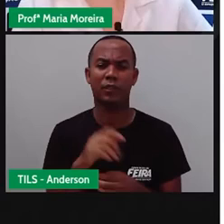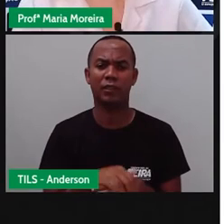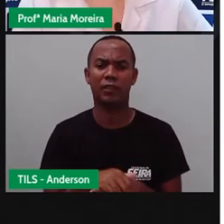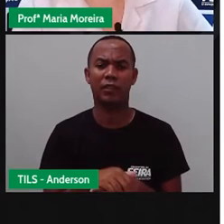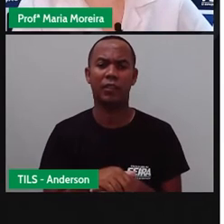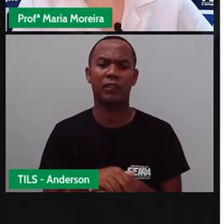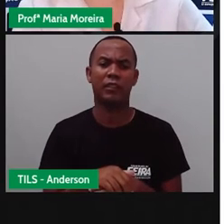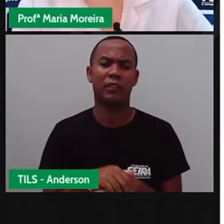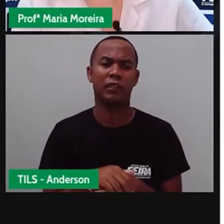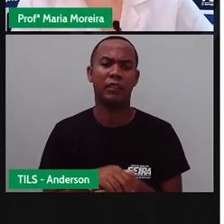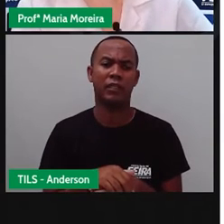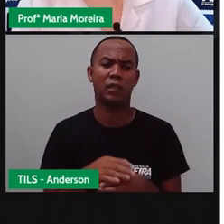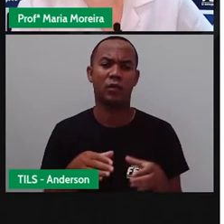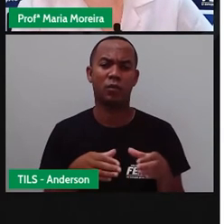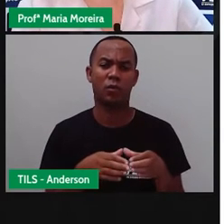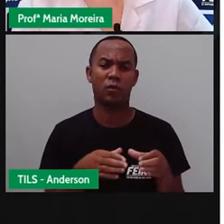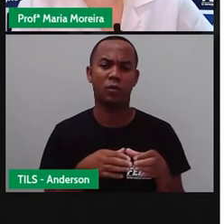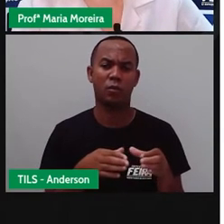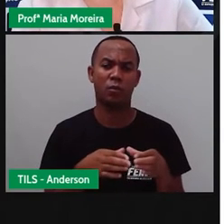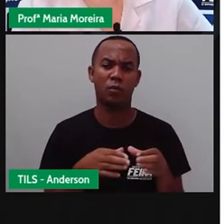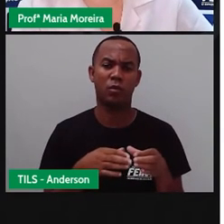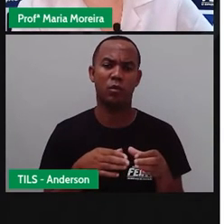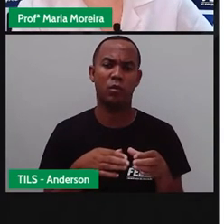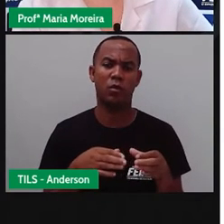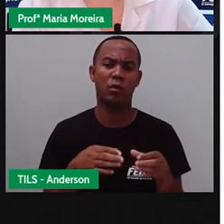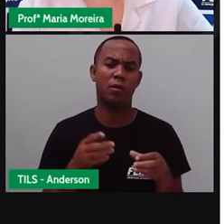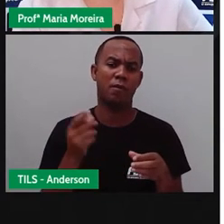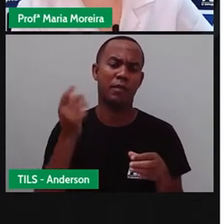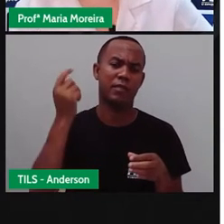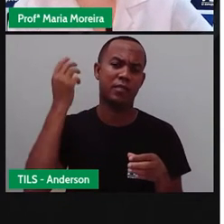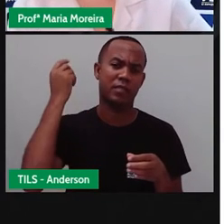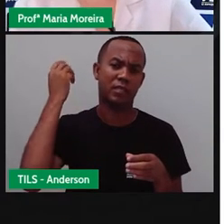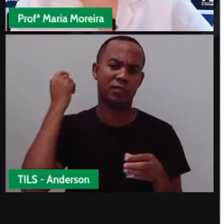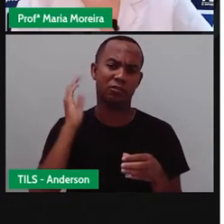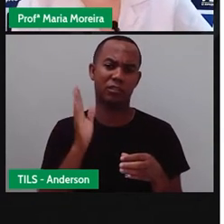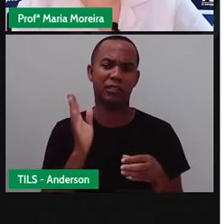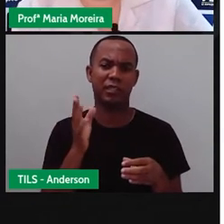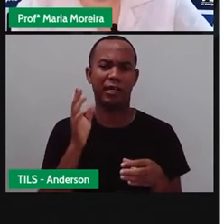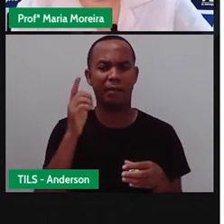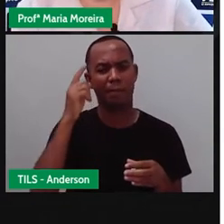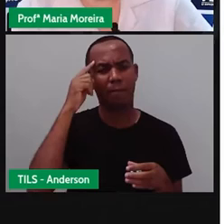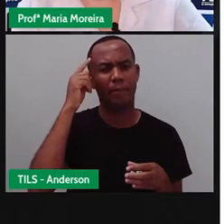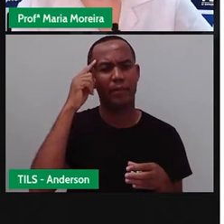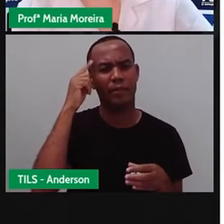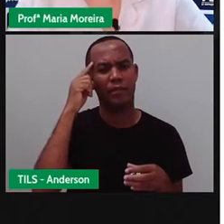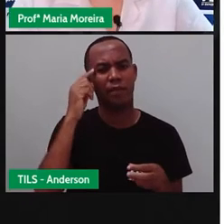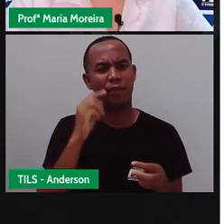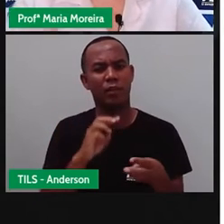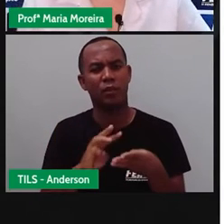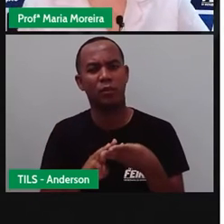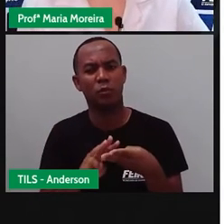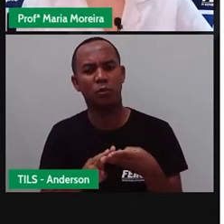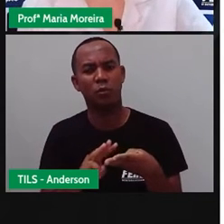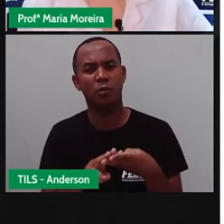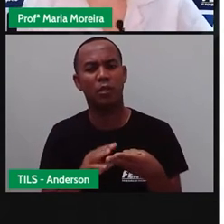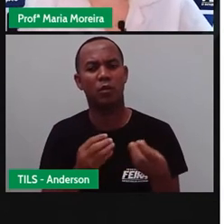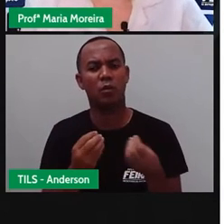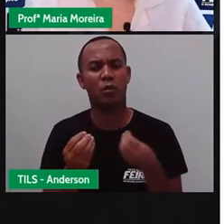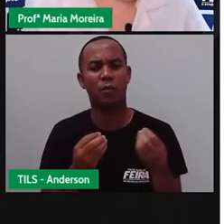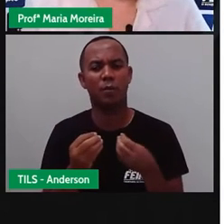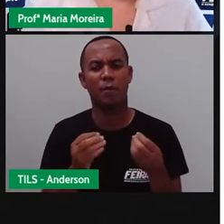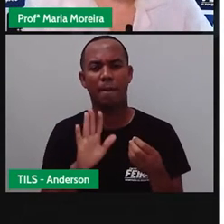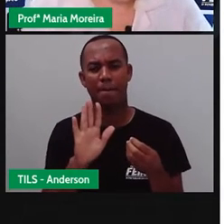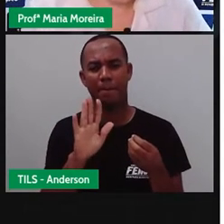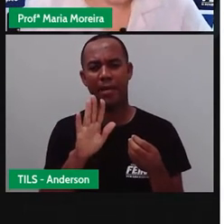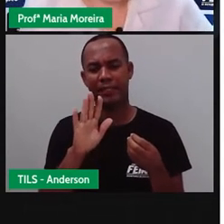na pré-história né nosso antepassado já tinha a noção dos números né claro que eles não